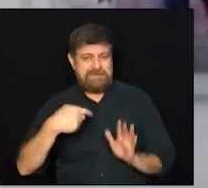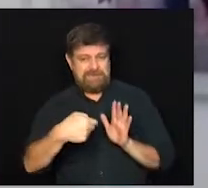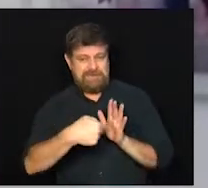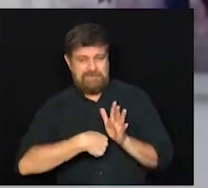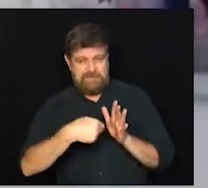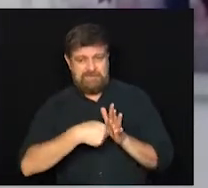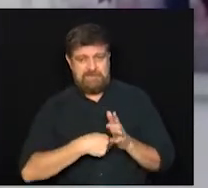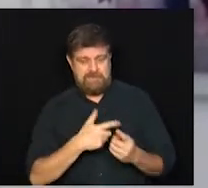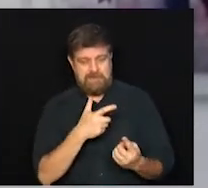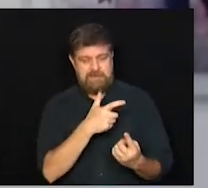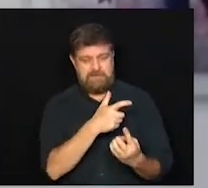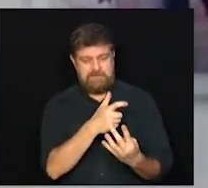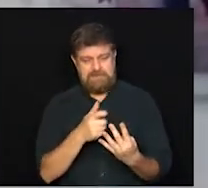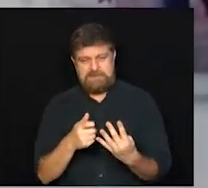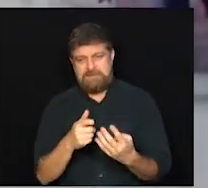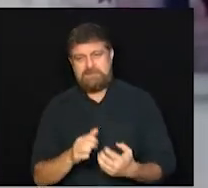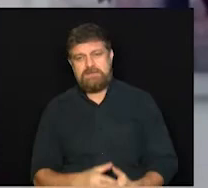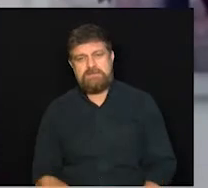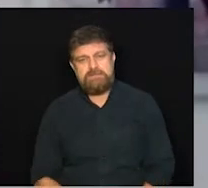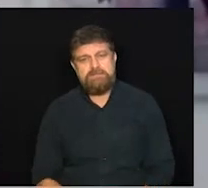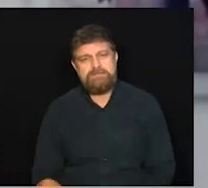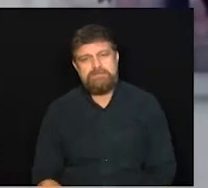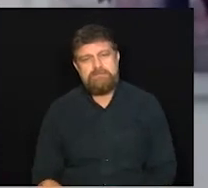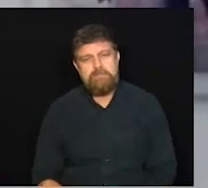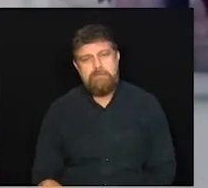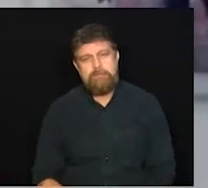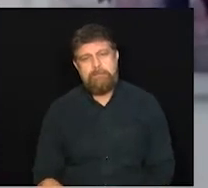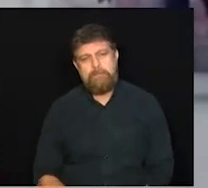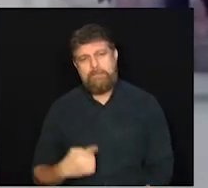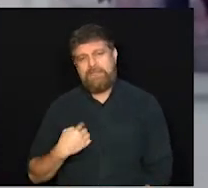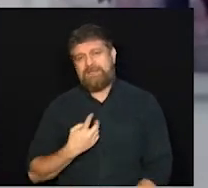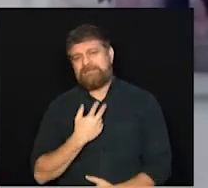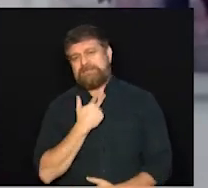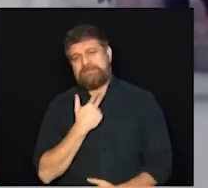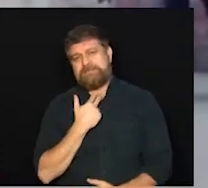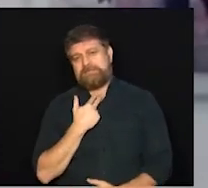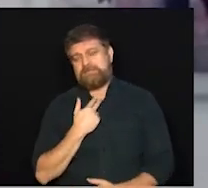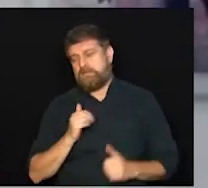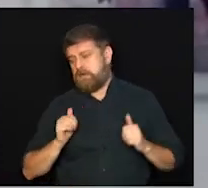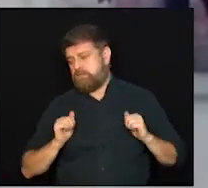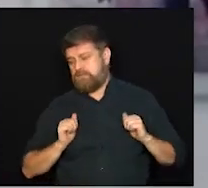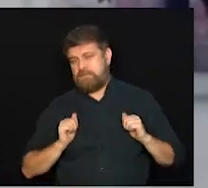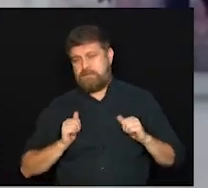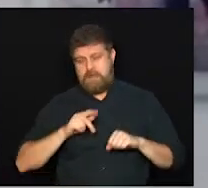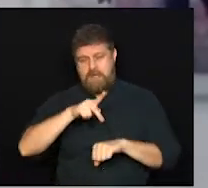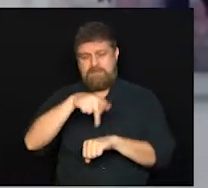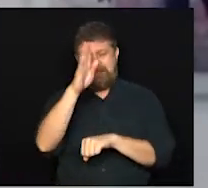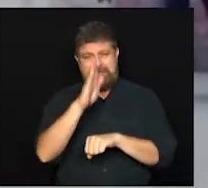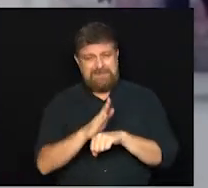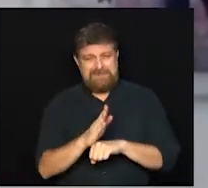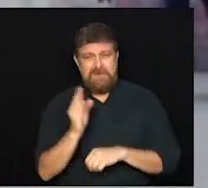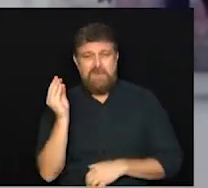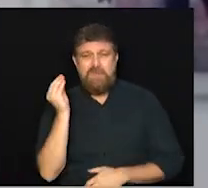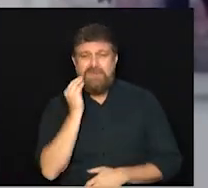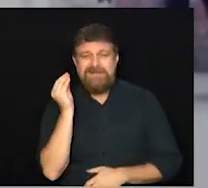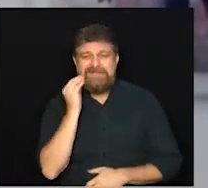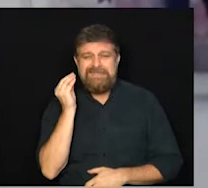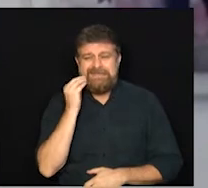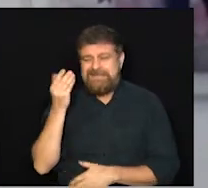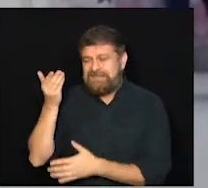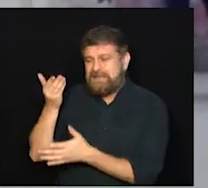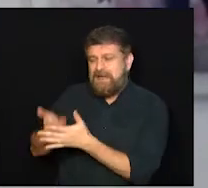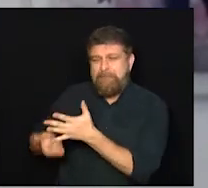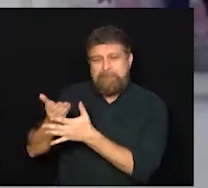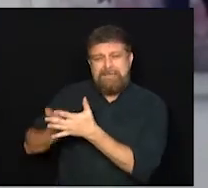as vacinas. Nós não podemos negar que o país perdeu as suas oportunidades, né, de